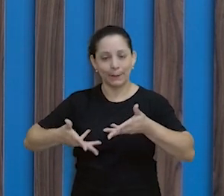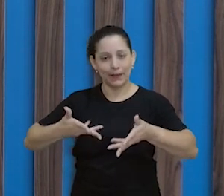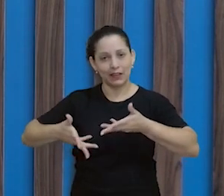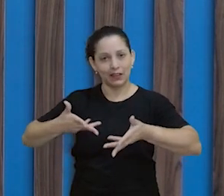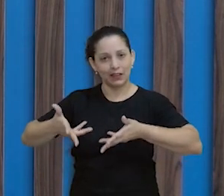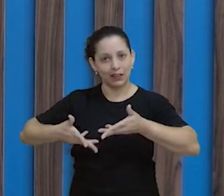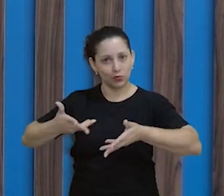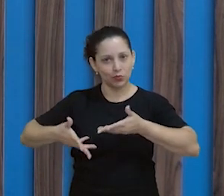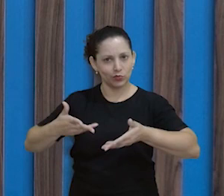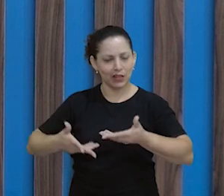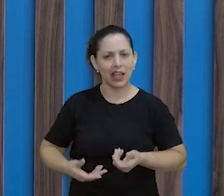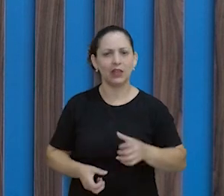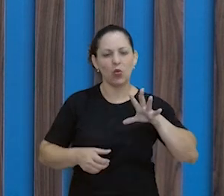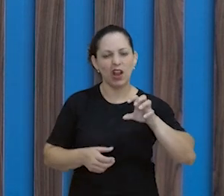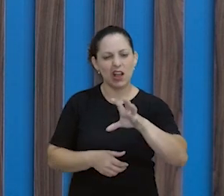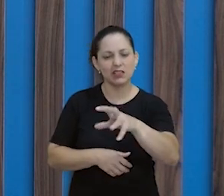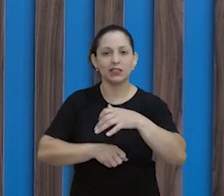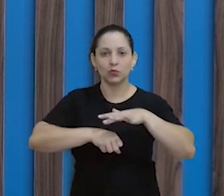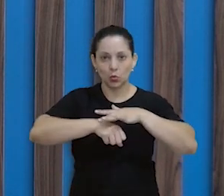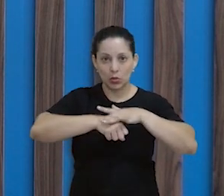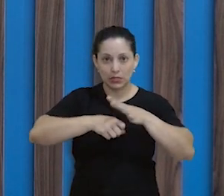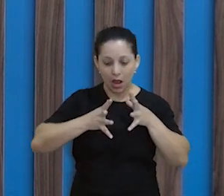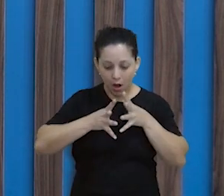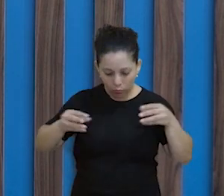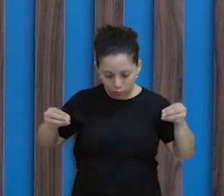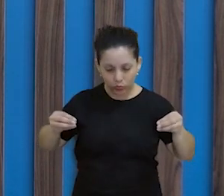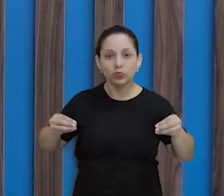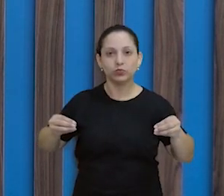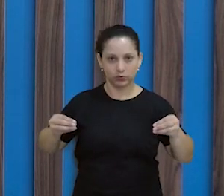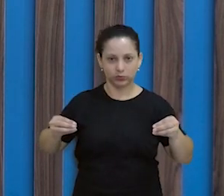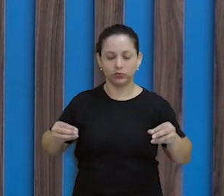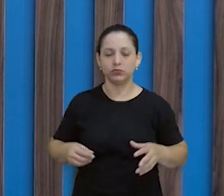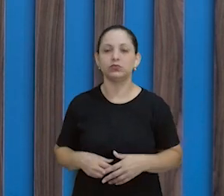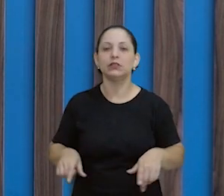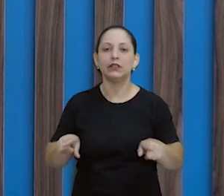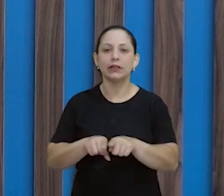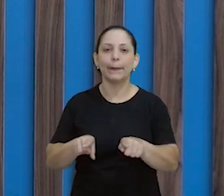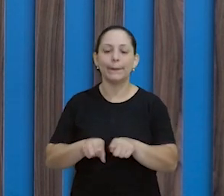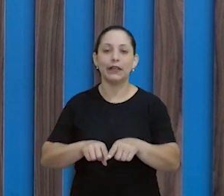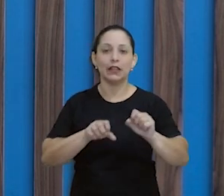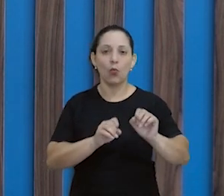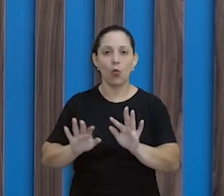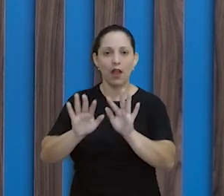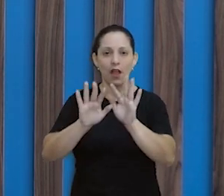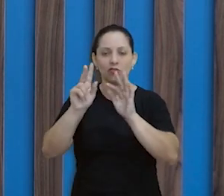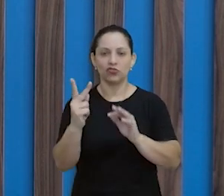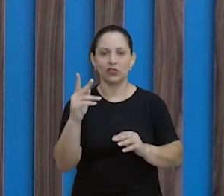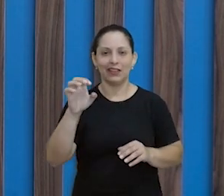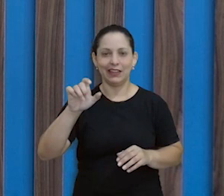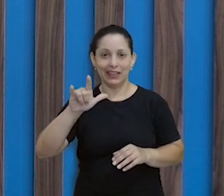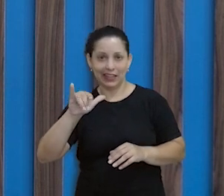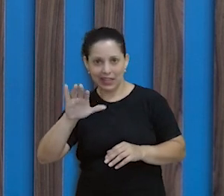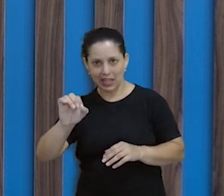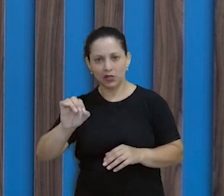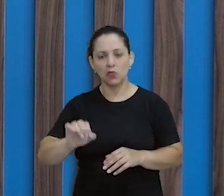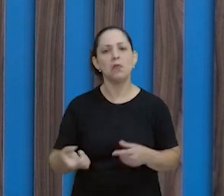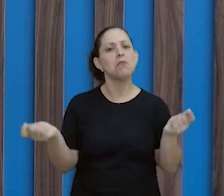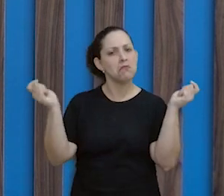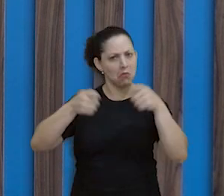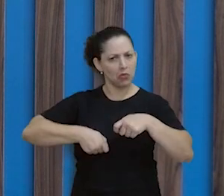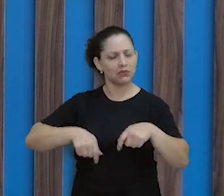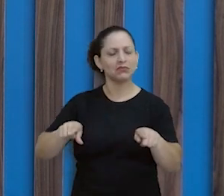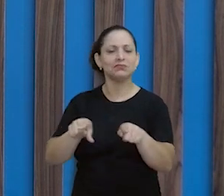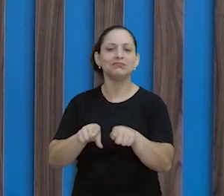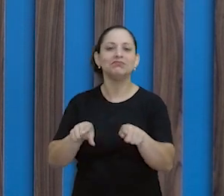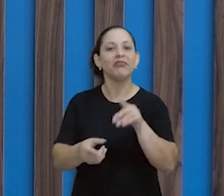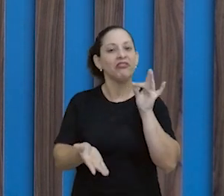pesado, eles sozinhos dão conta, né? O gás hélio, na questão aí dos dirigíveis. Então, Pois eles se acham para a gente tirar onda,